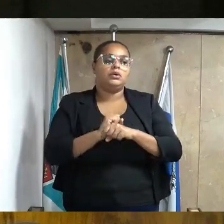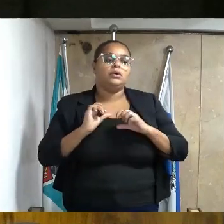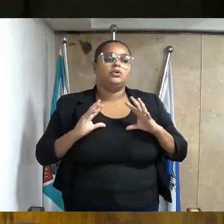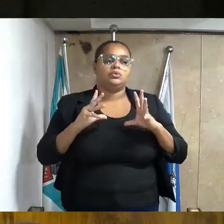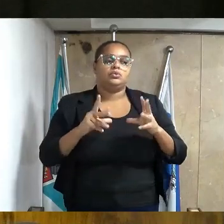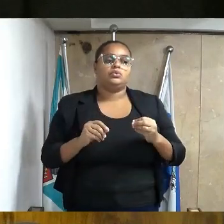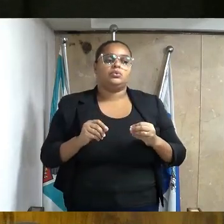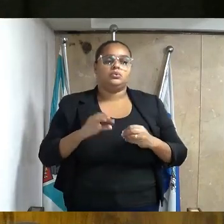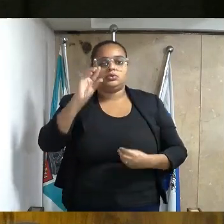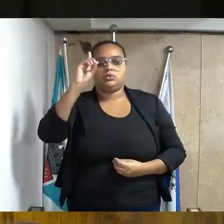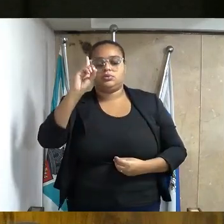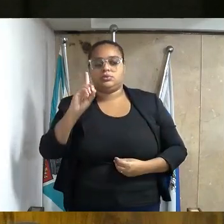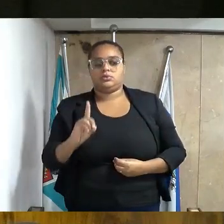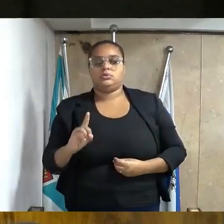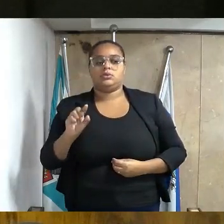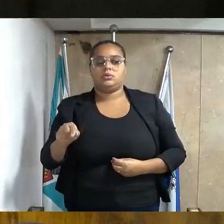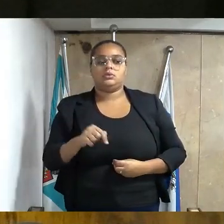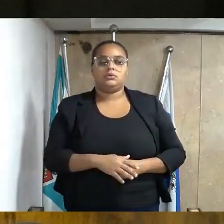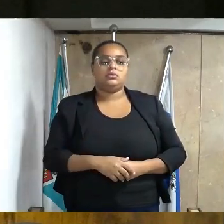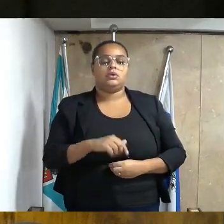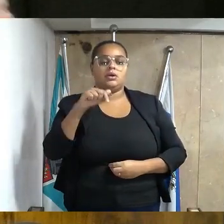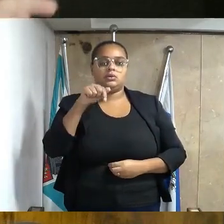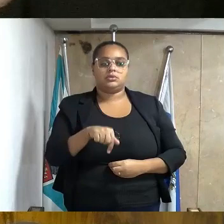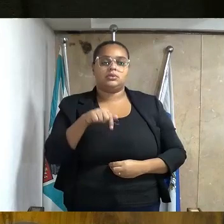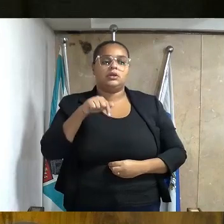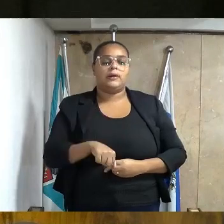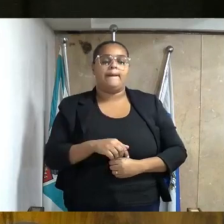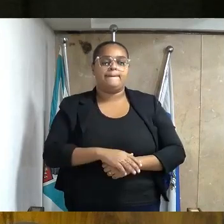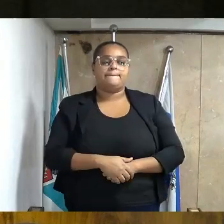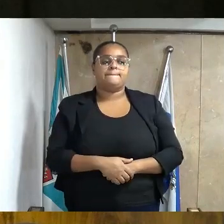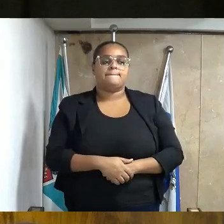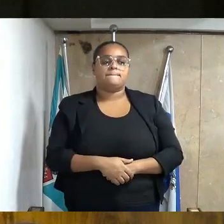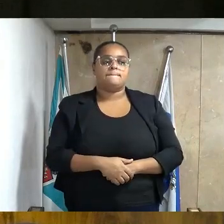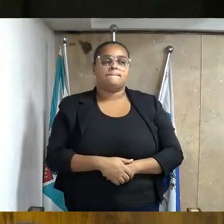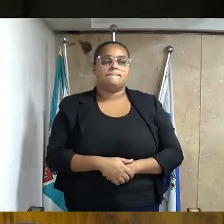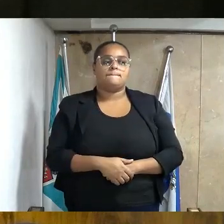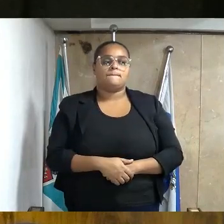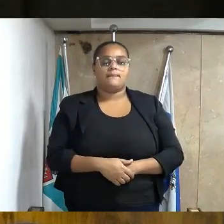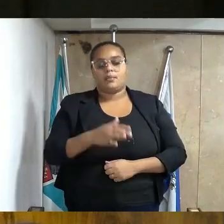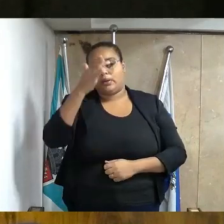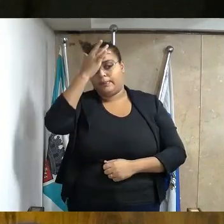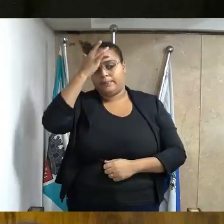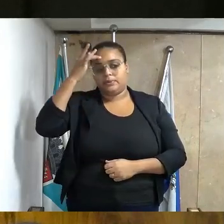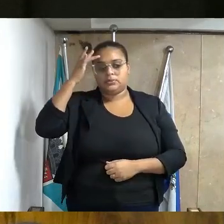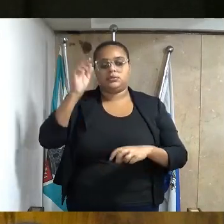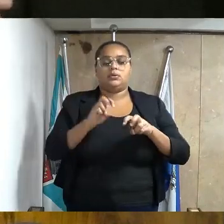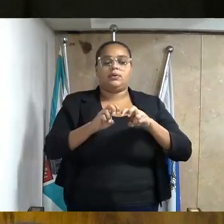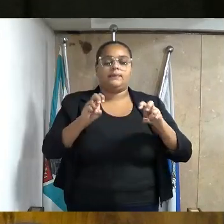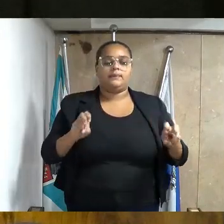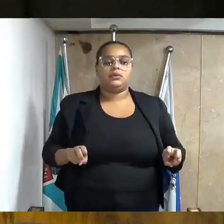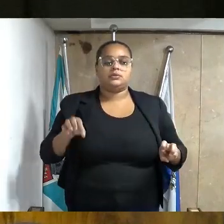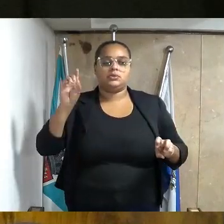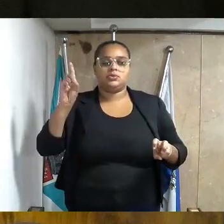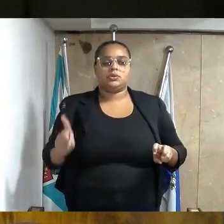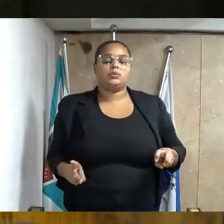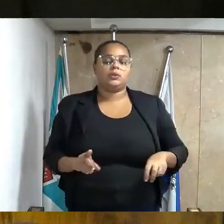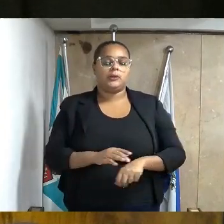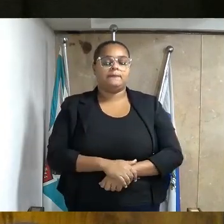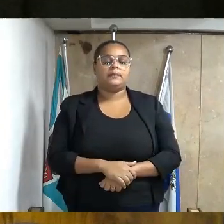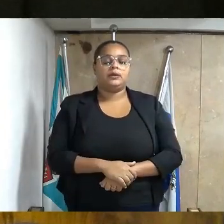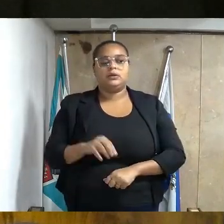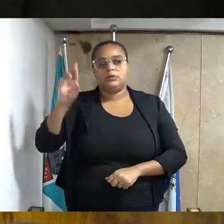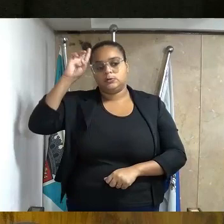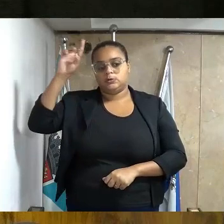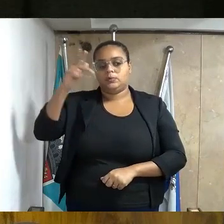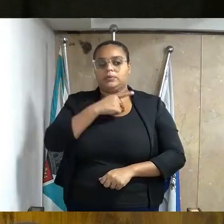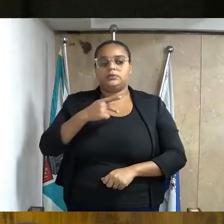enquanto direção desta casa, nas pessoas da mesa diretora. Então, queria aqui, senhor